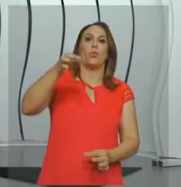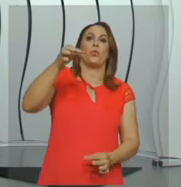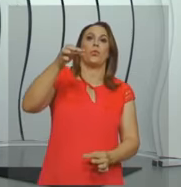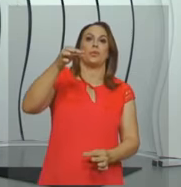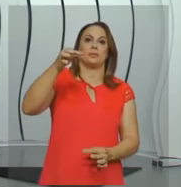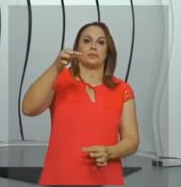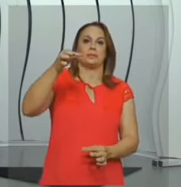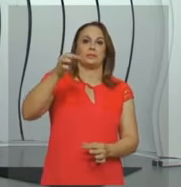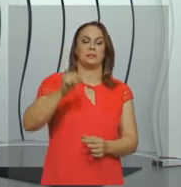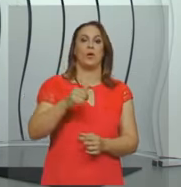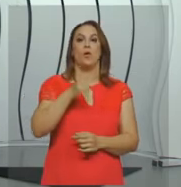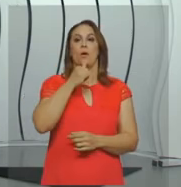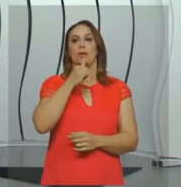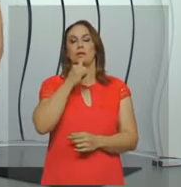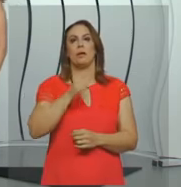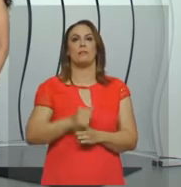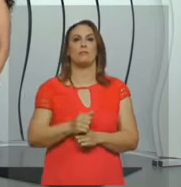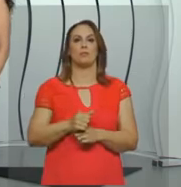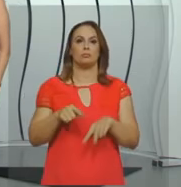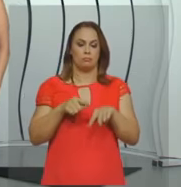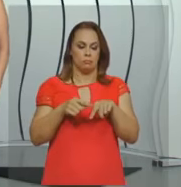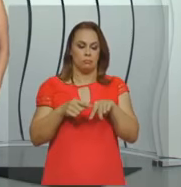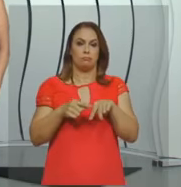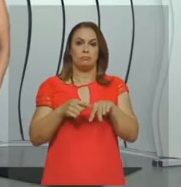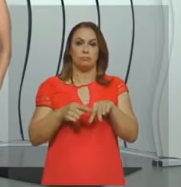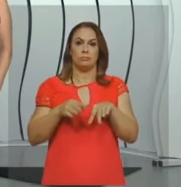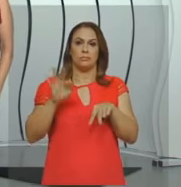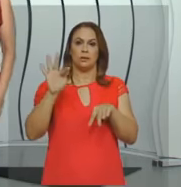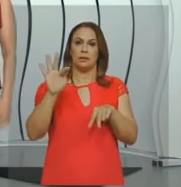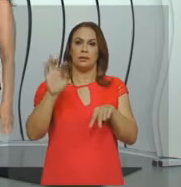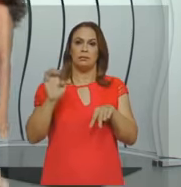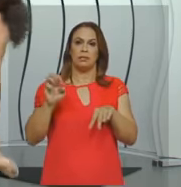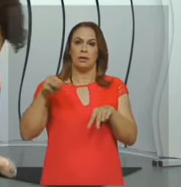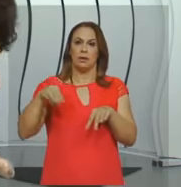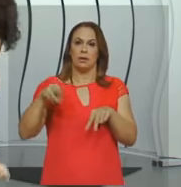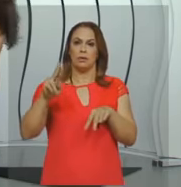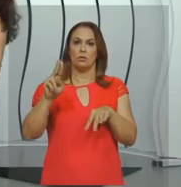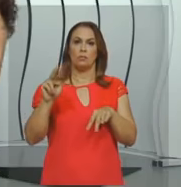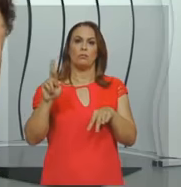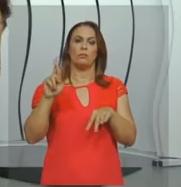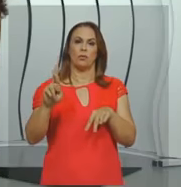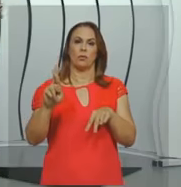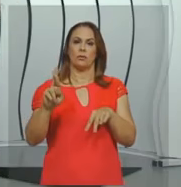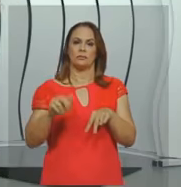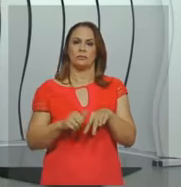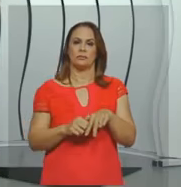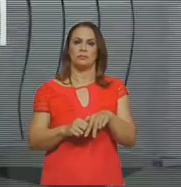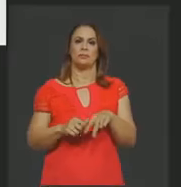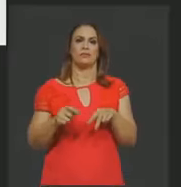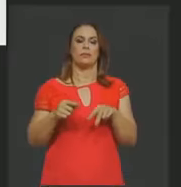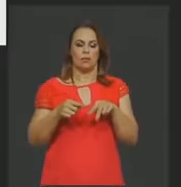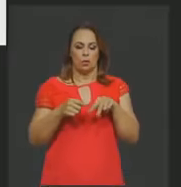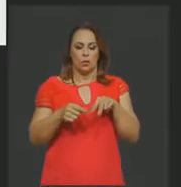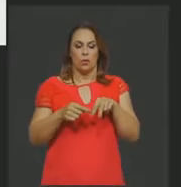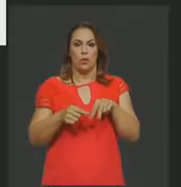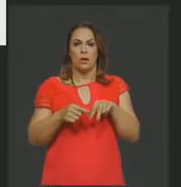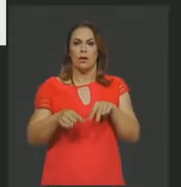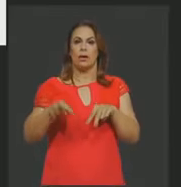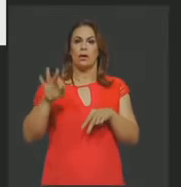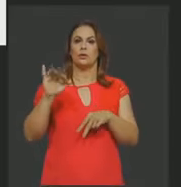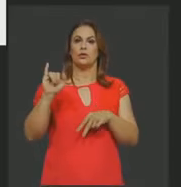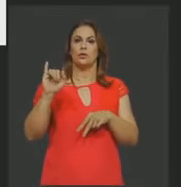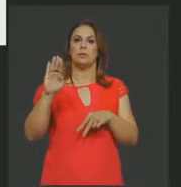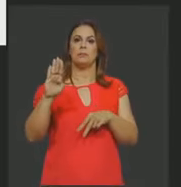Exemplo, na perna aqui, ó, o fêmur, tíbia, fíbula. No braço, né, nós